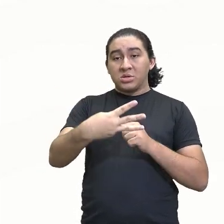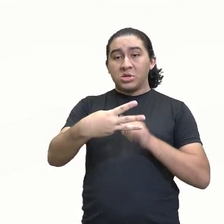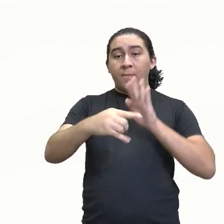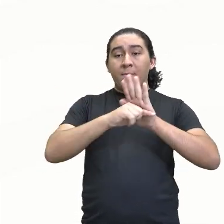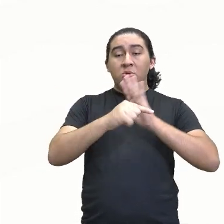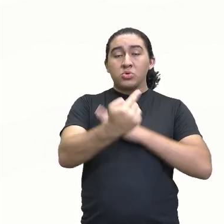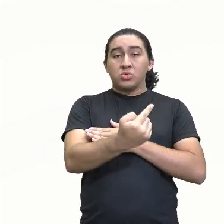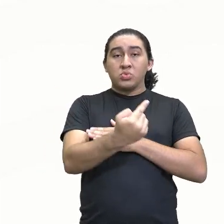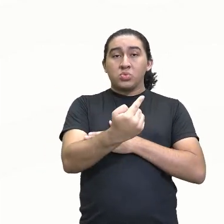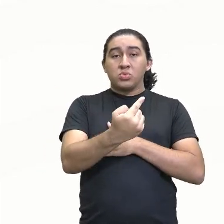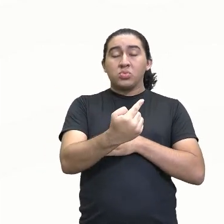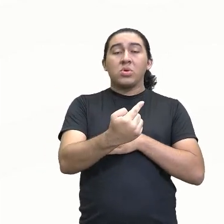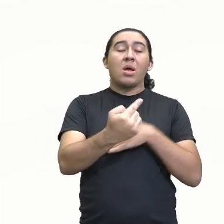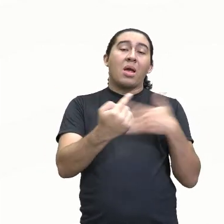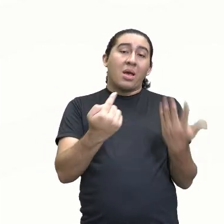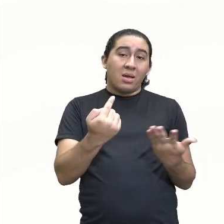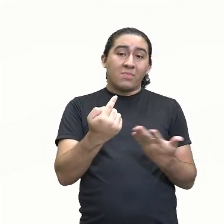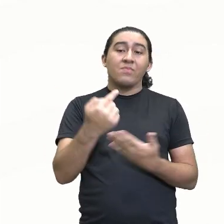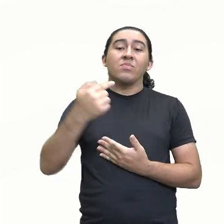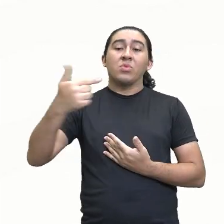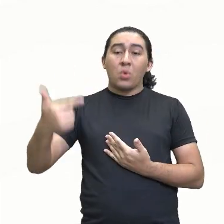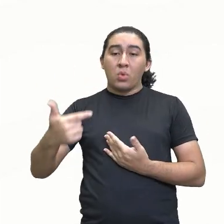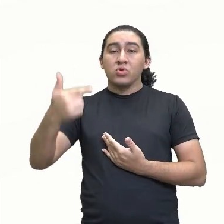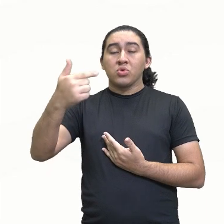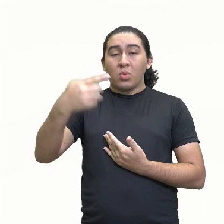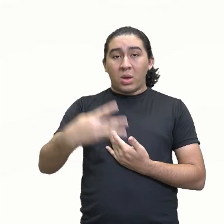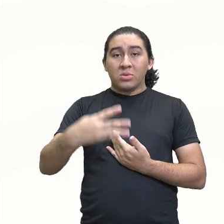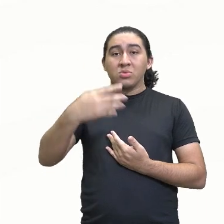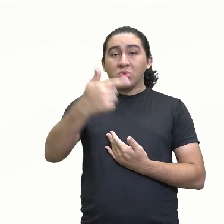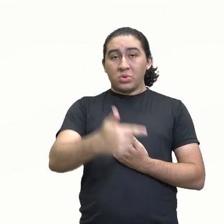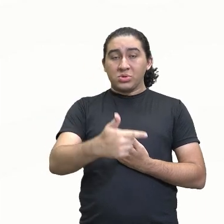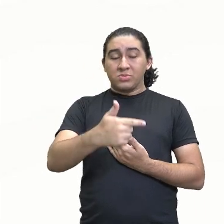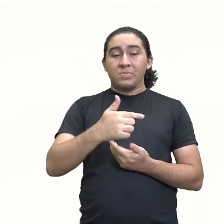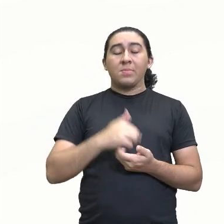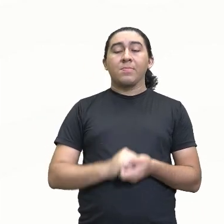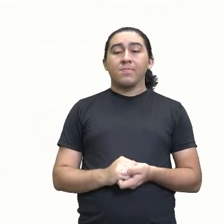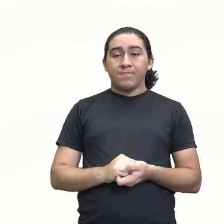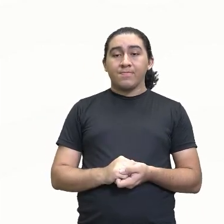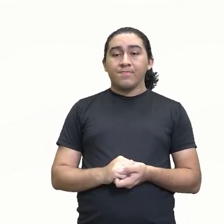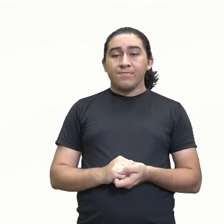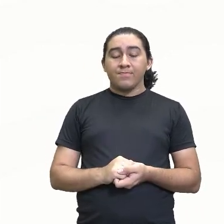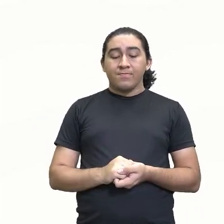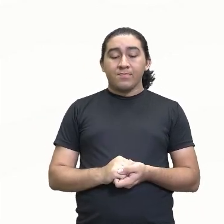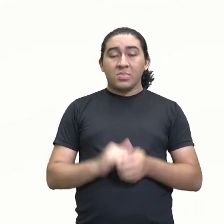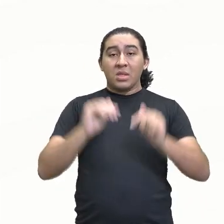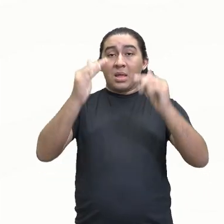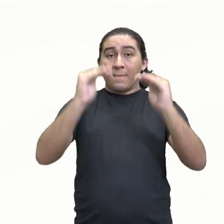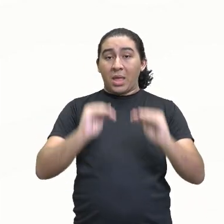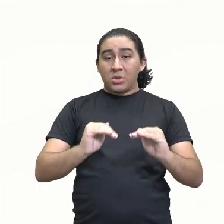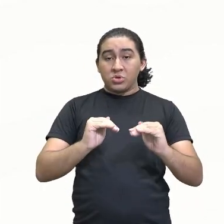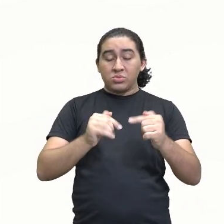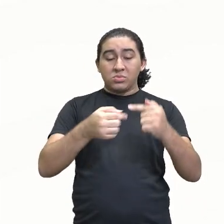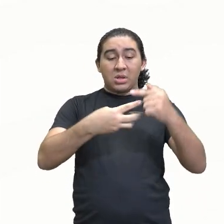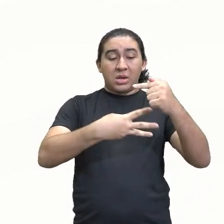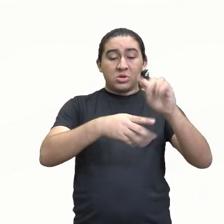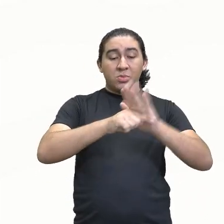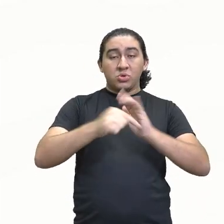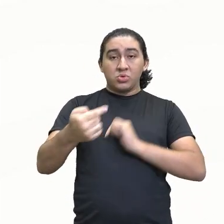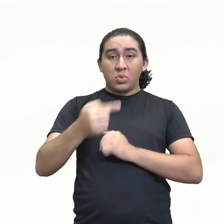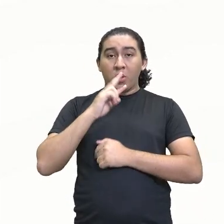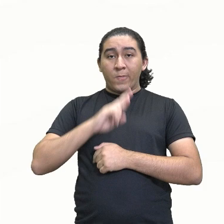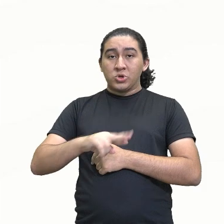243 menos 1 será 242. E 3 menos 1 será igual a